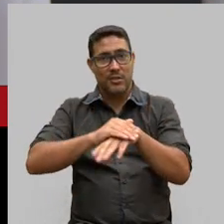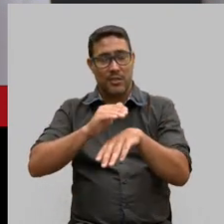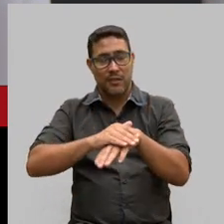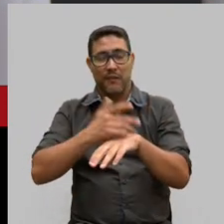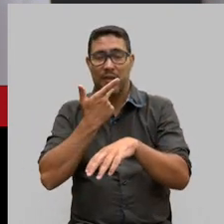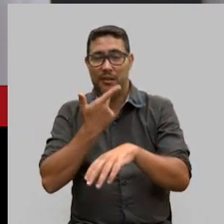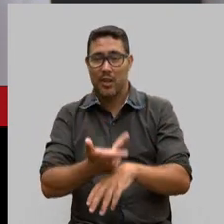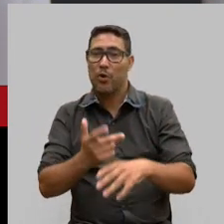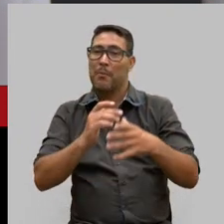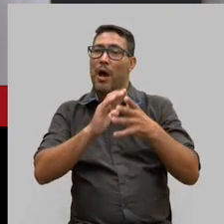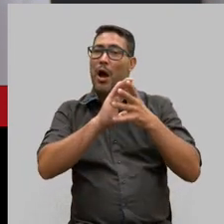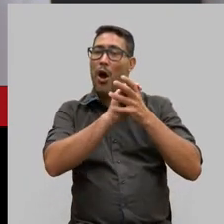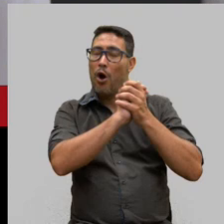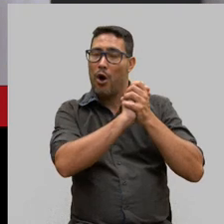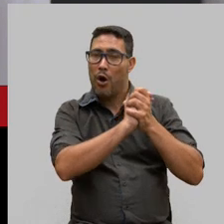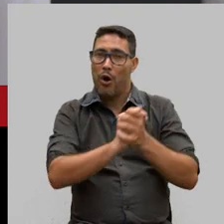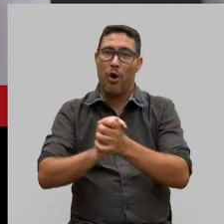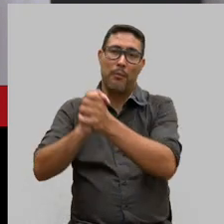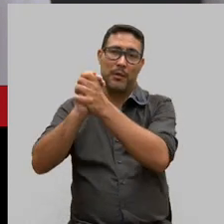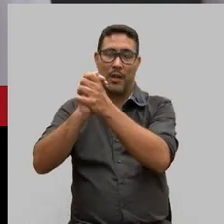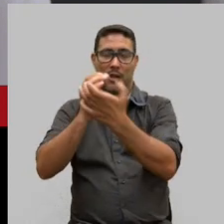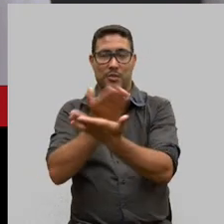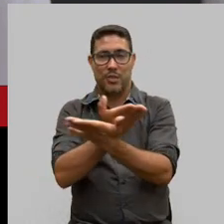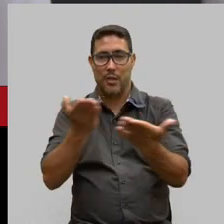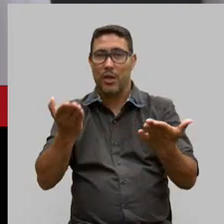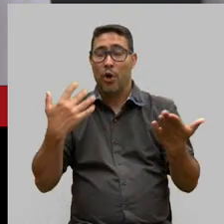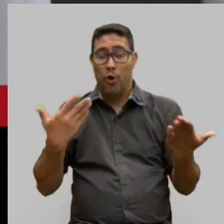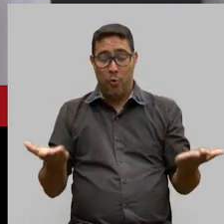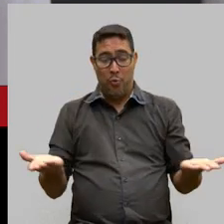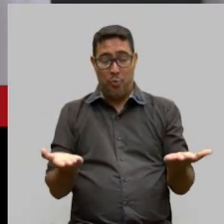homenagem a razão de nós estarmos